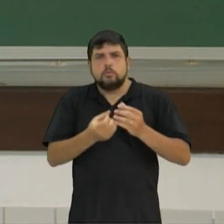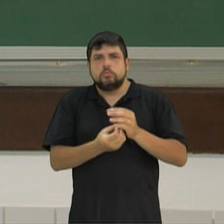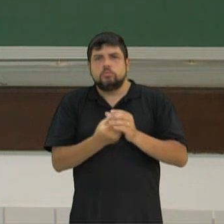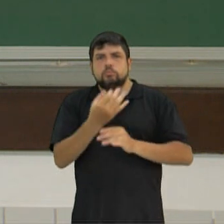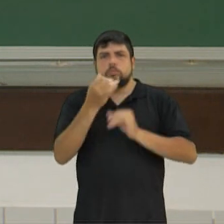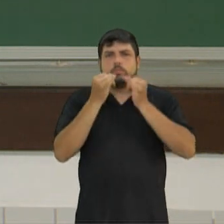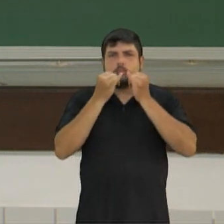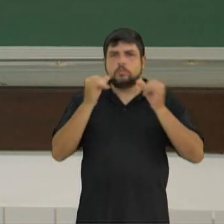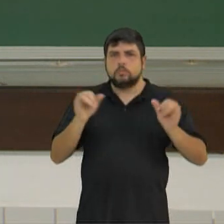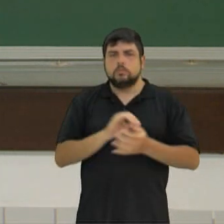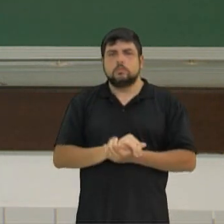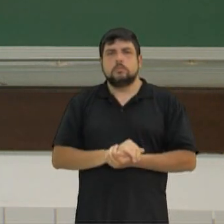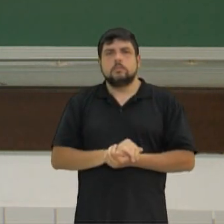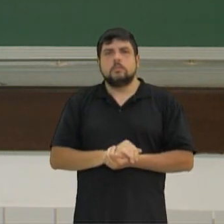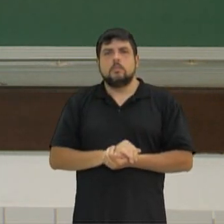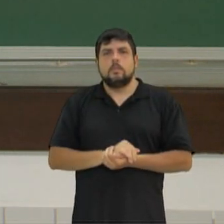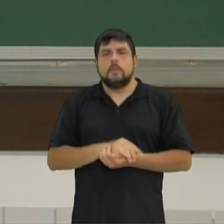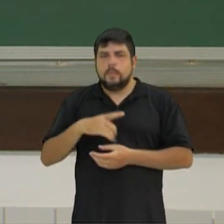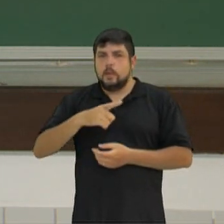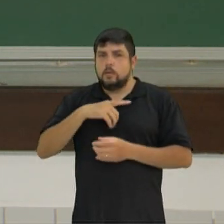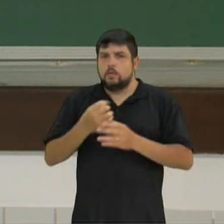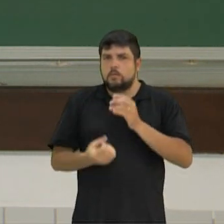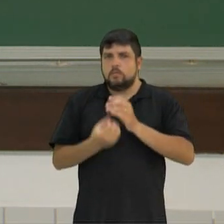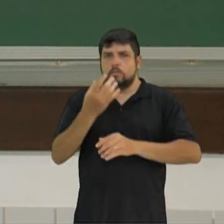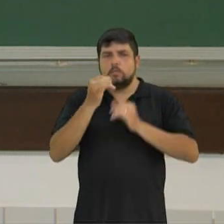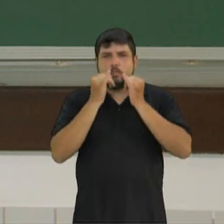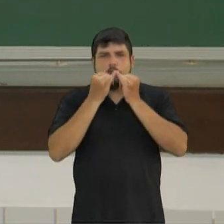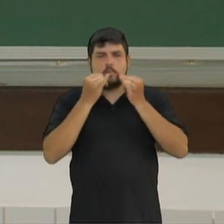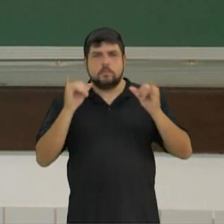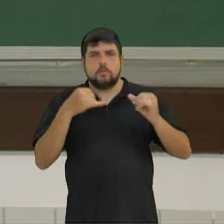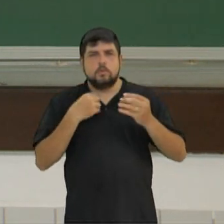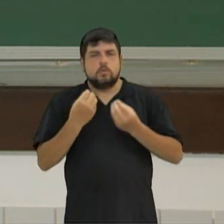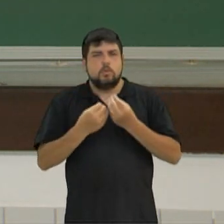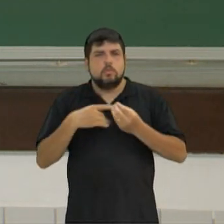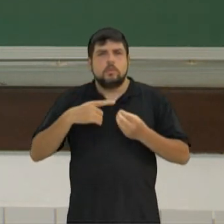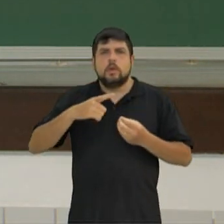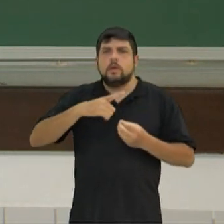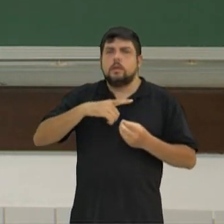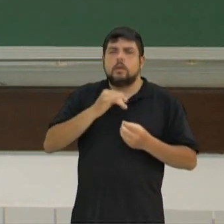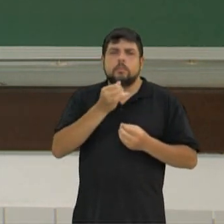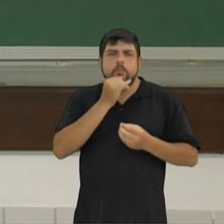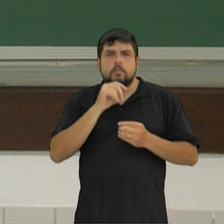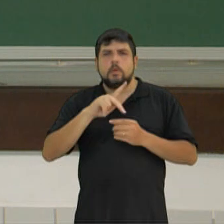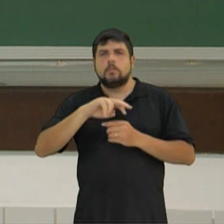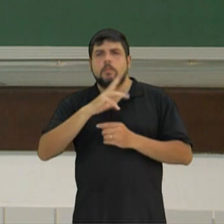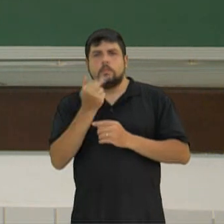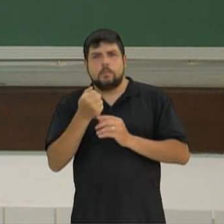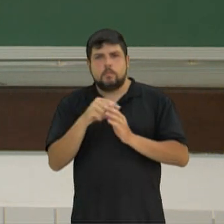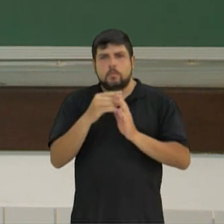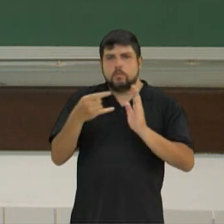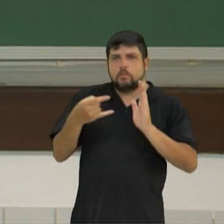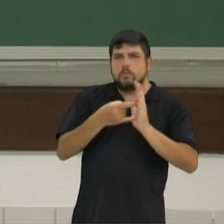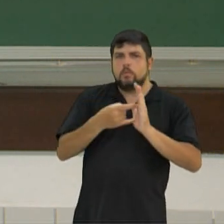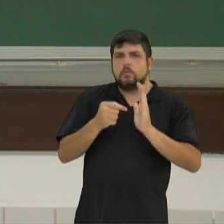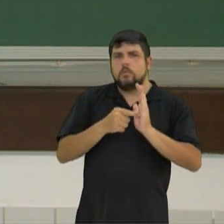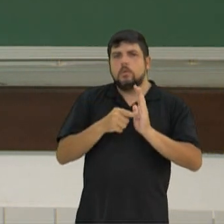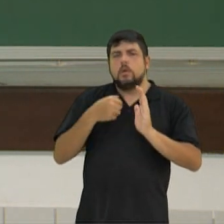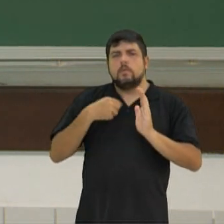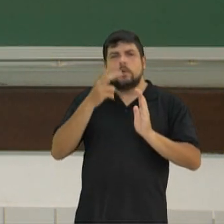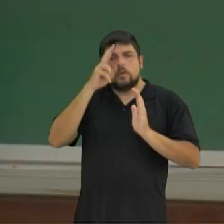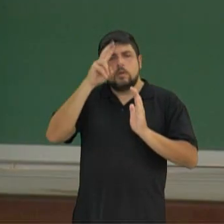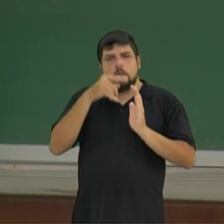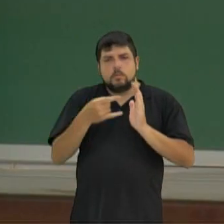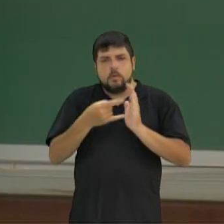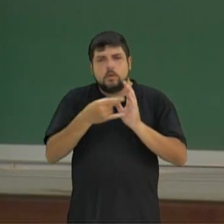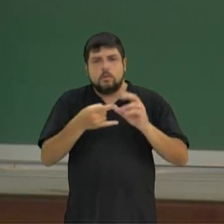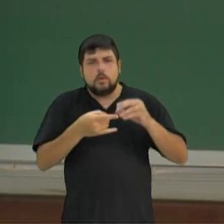elétrica. Quando a gente tem uma reação dessas produzindo energia, a gente pode ter uma pilha, e aí nós relembramos então quais são os componentes